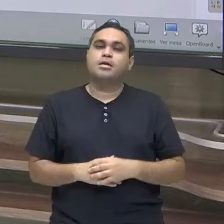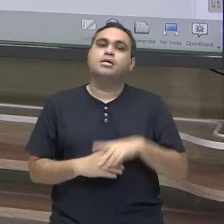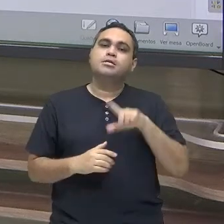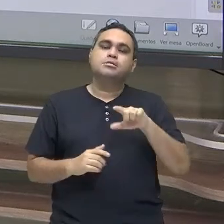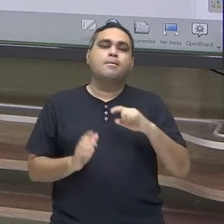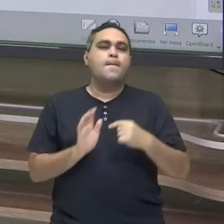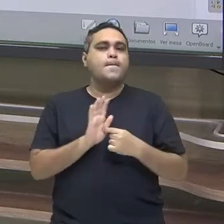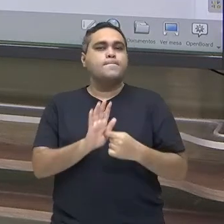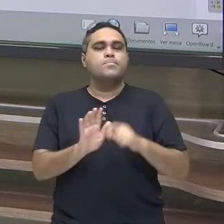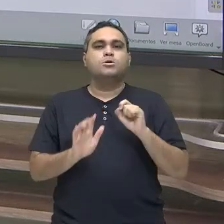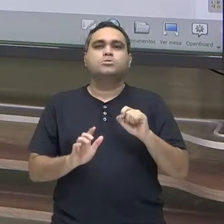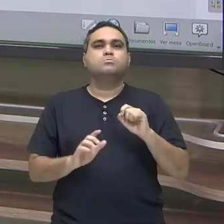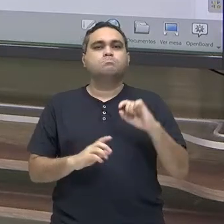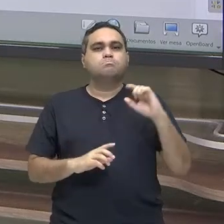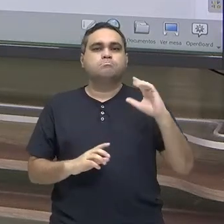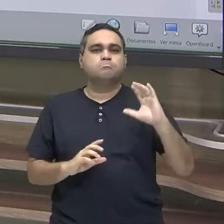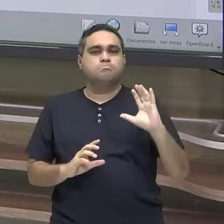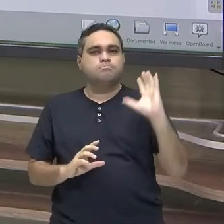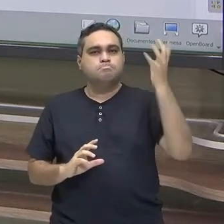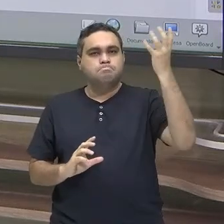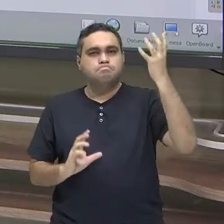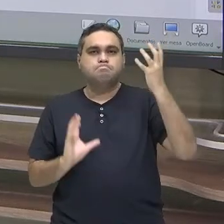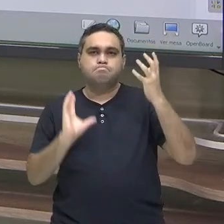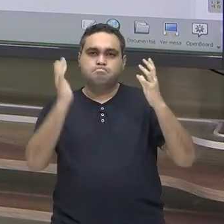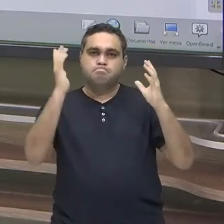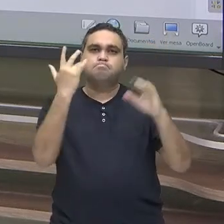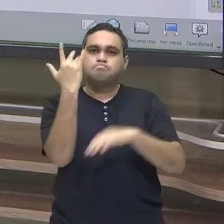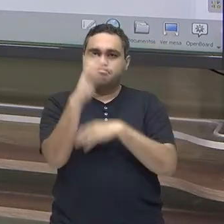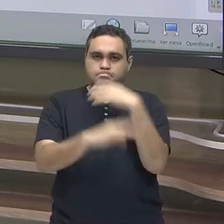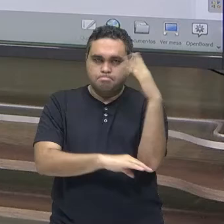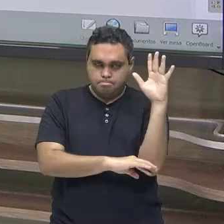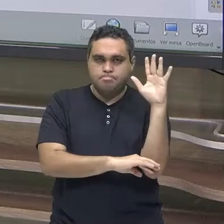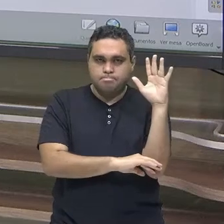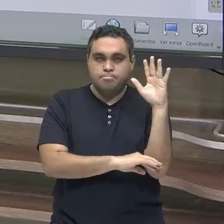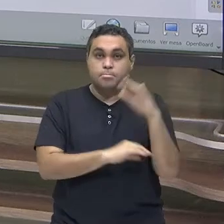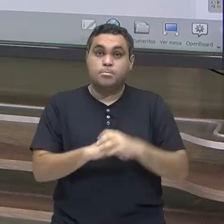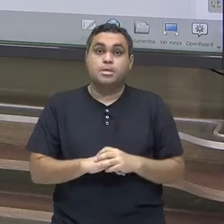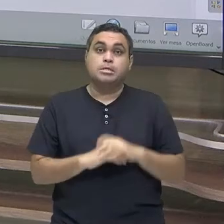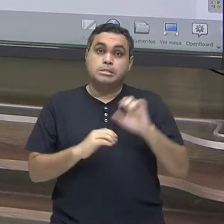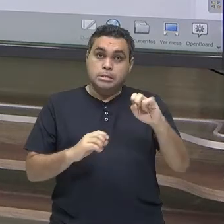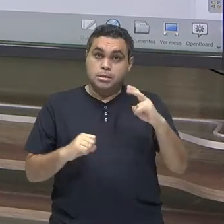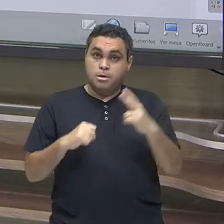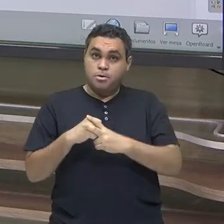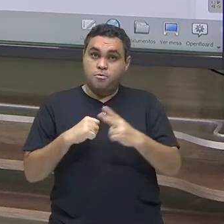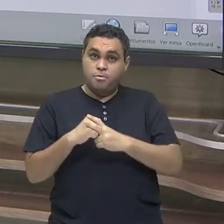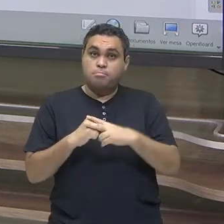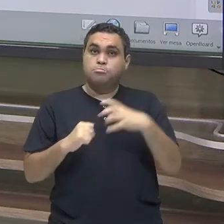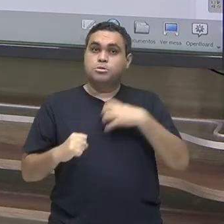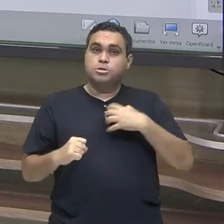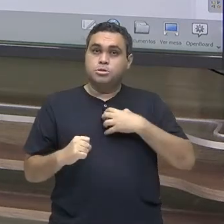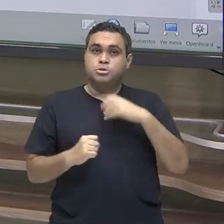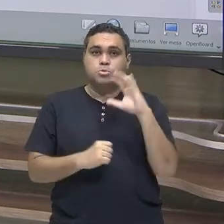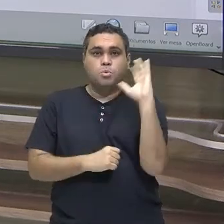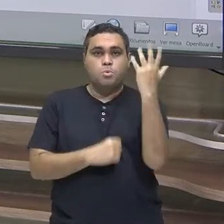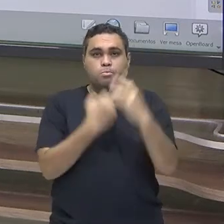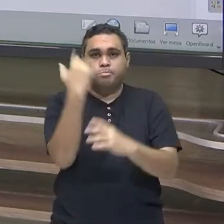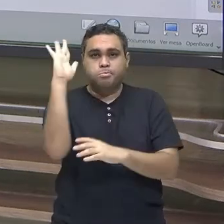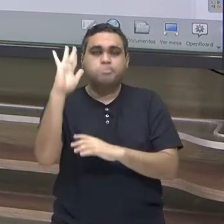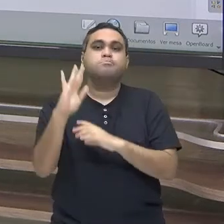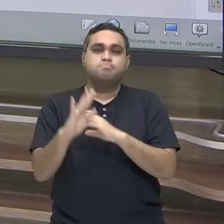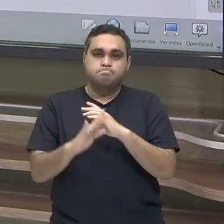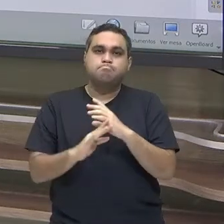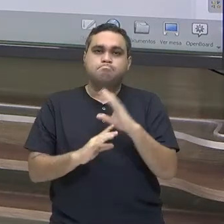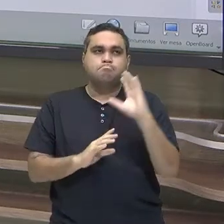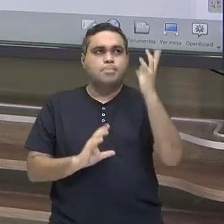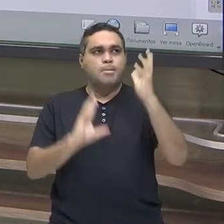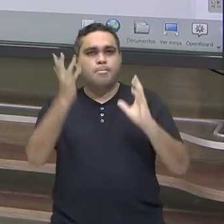natural, o fenômeno da natureza de chover. E os verbos que indicam fenômenos da natureza, nós já sabemos que quando é empregado no seu